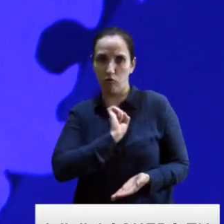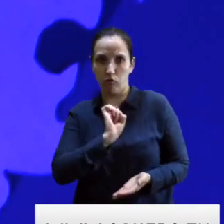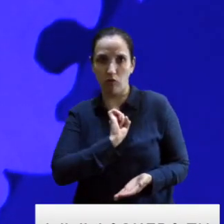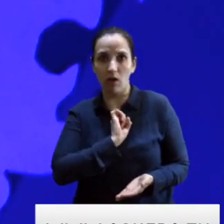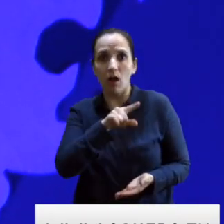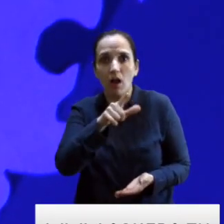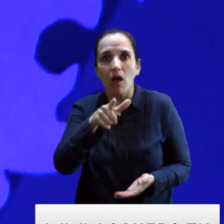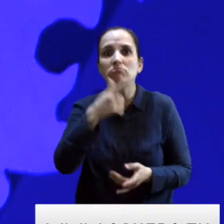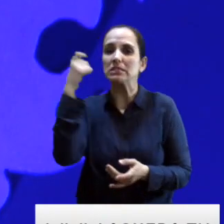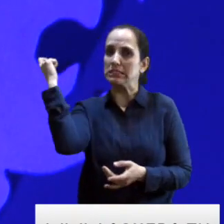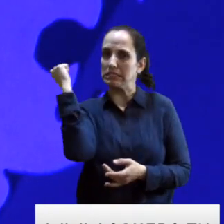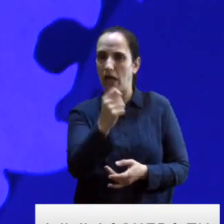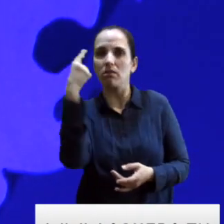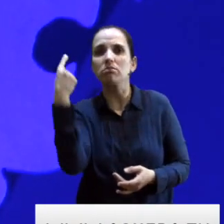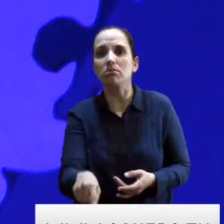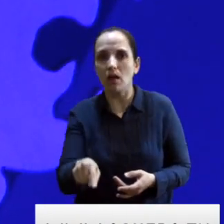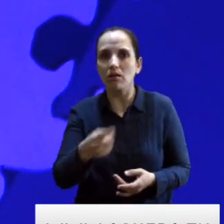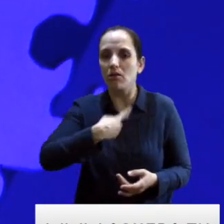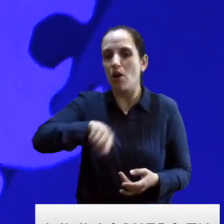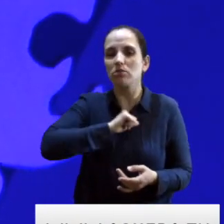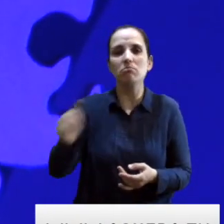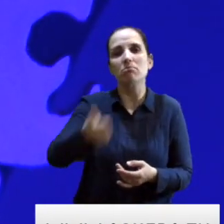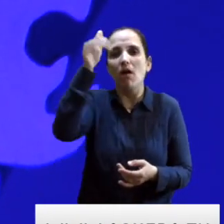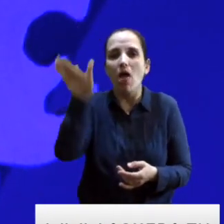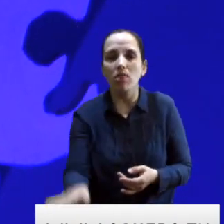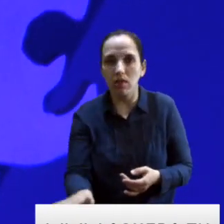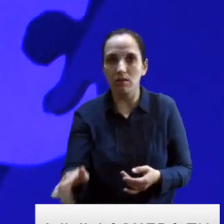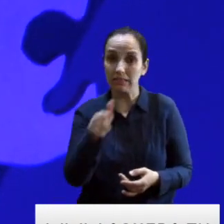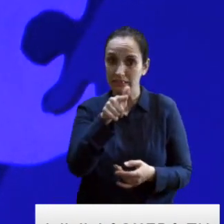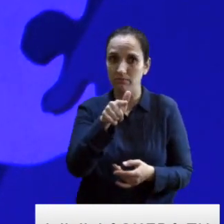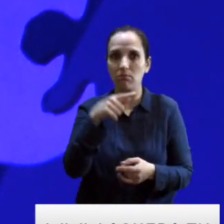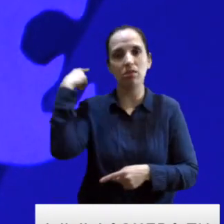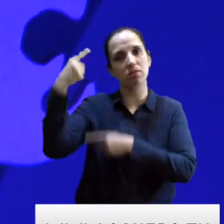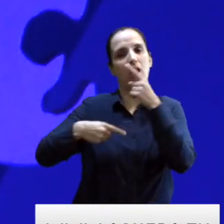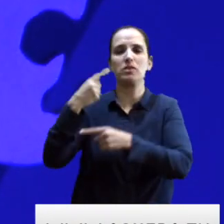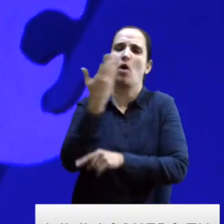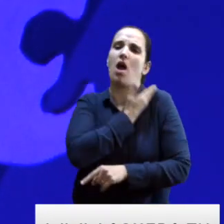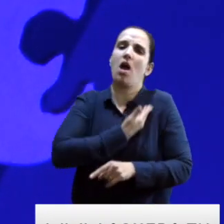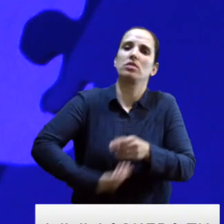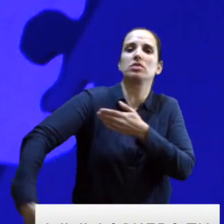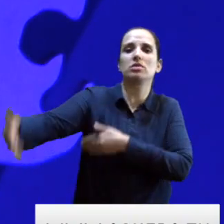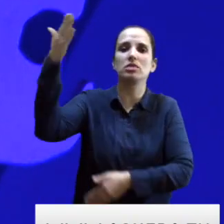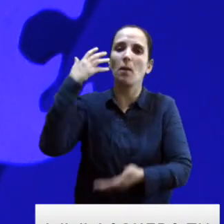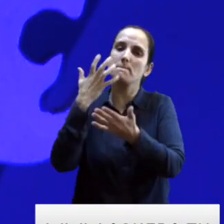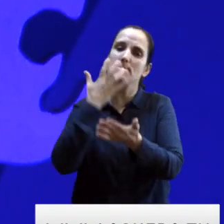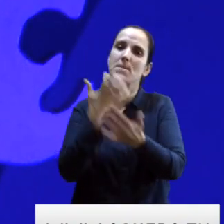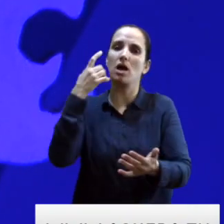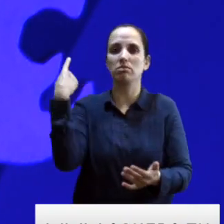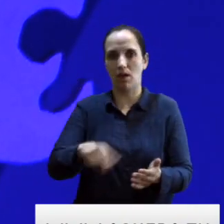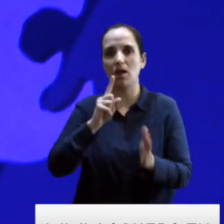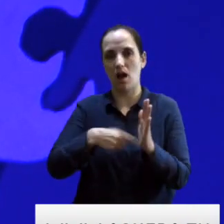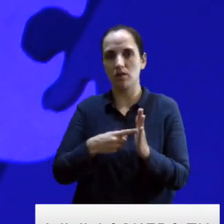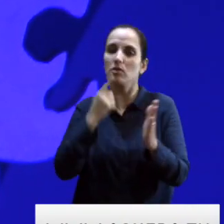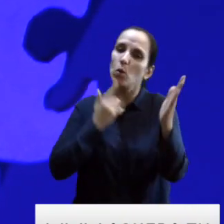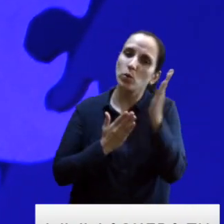o que este traidor te dará é o nosso melhor anão. Esta é uma das tradições mais antigas e marcantes do nosso concelho,